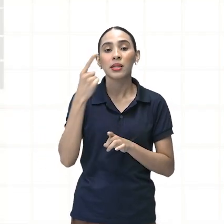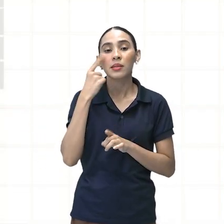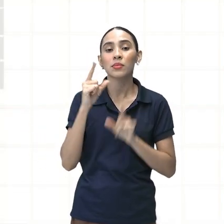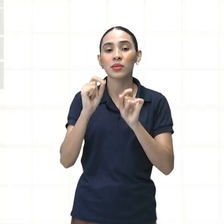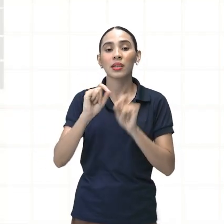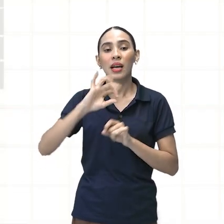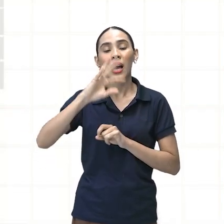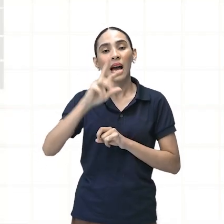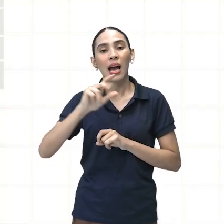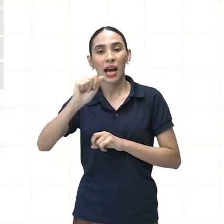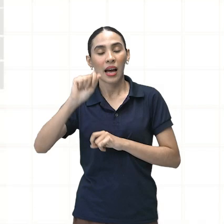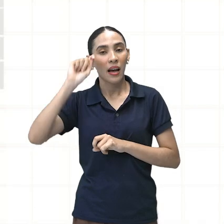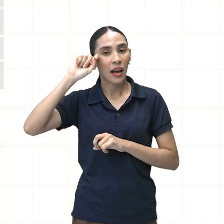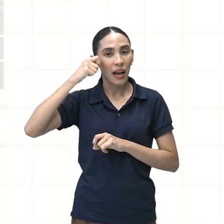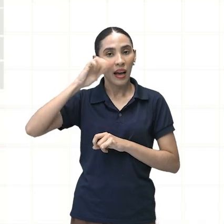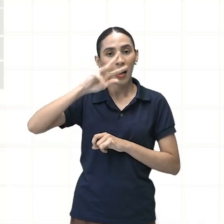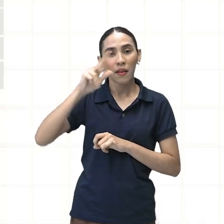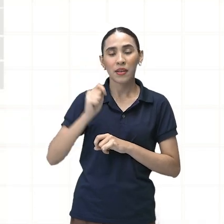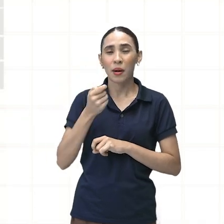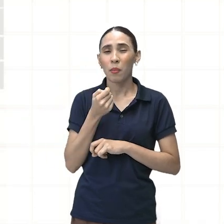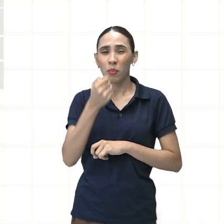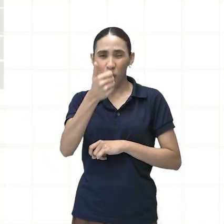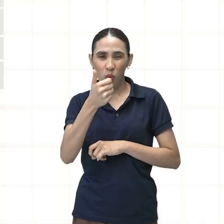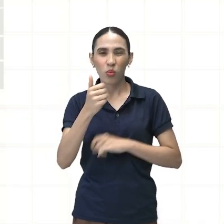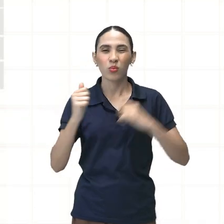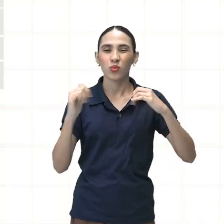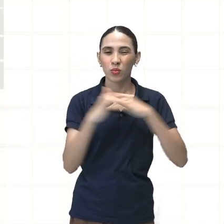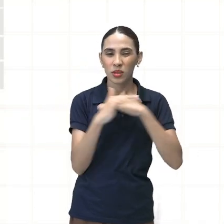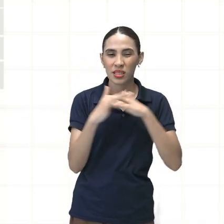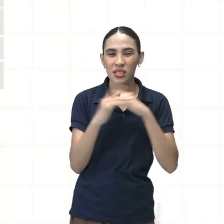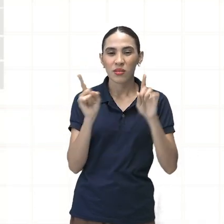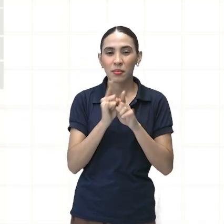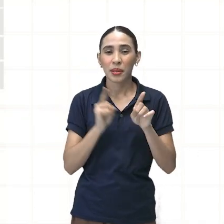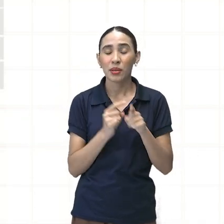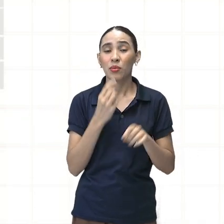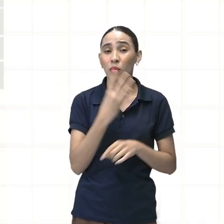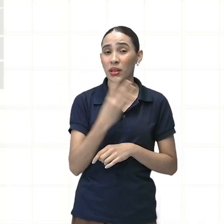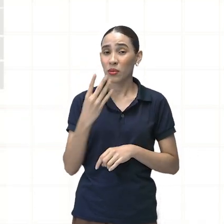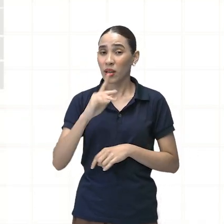é o continente com o menor grau de urbanização.